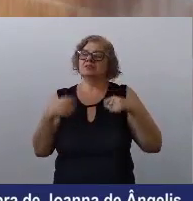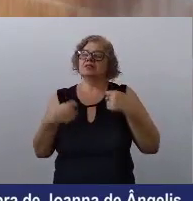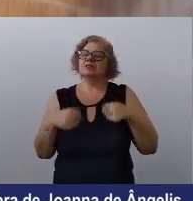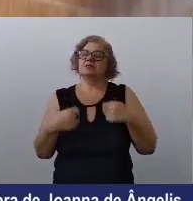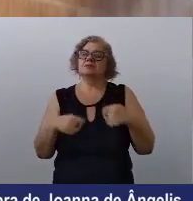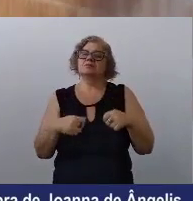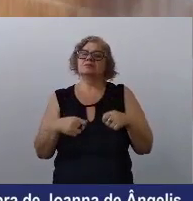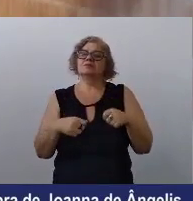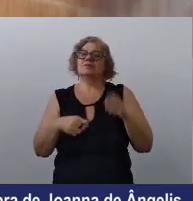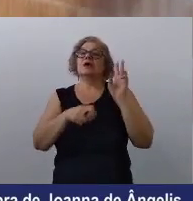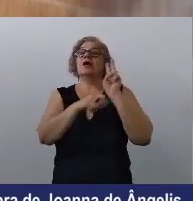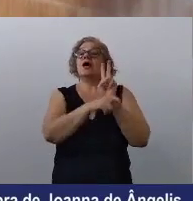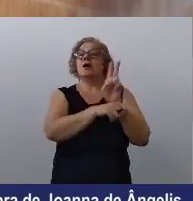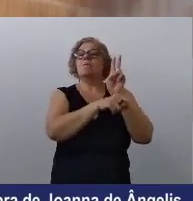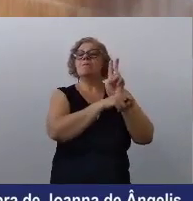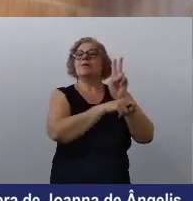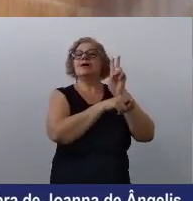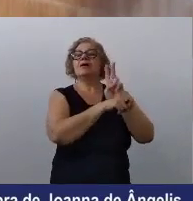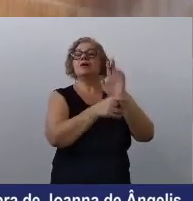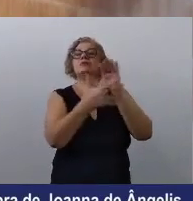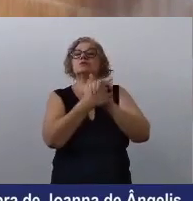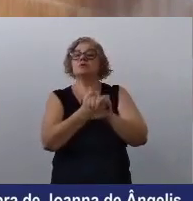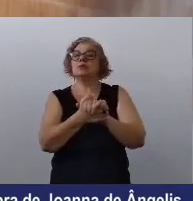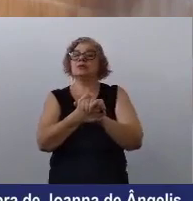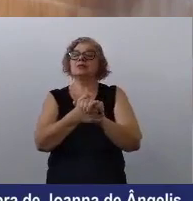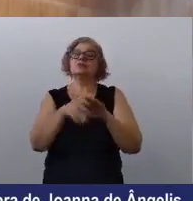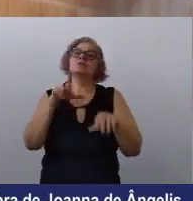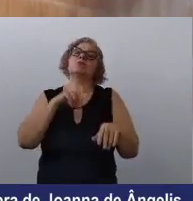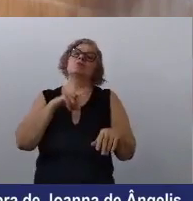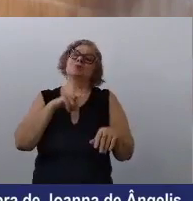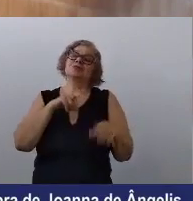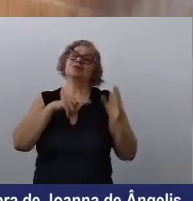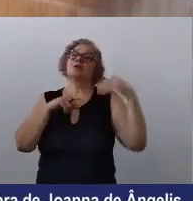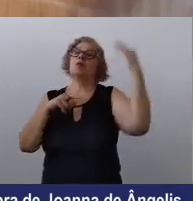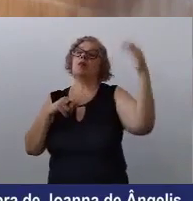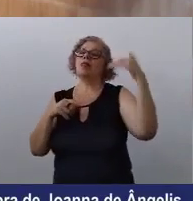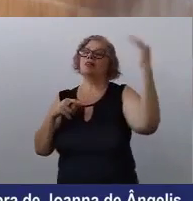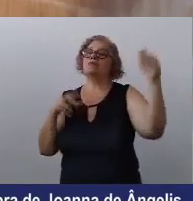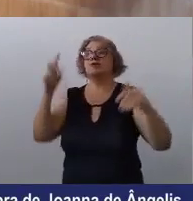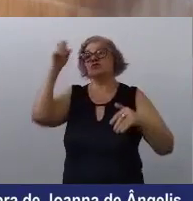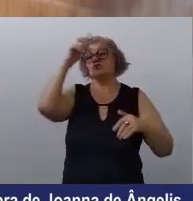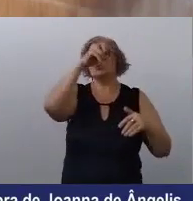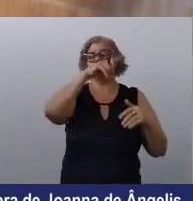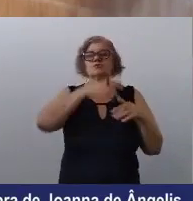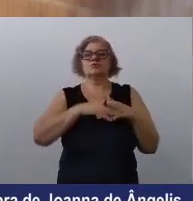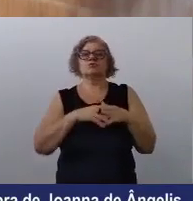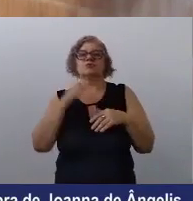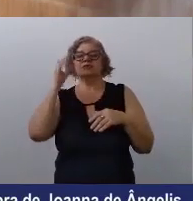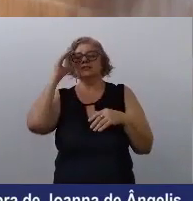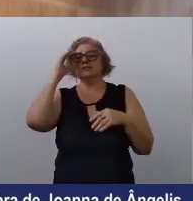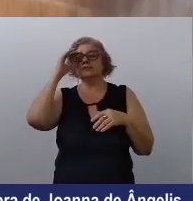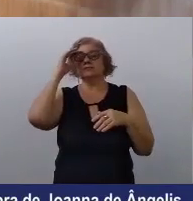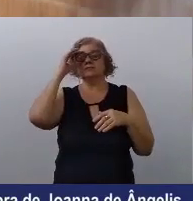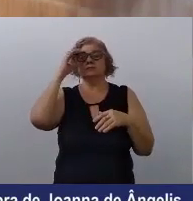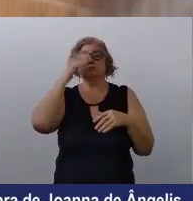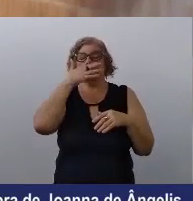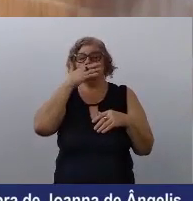E precisarás ampará-lo ainda mais, porque existirão momentos muito difíceis.